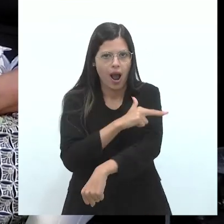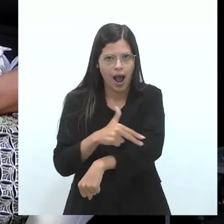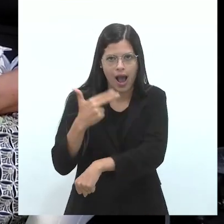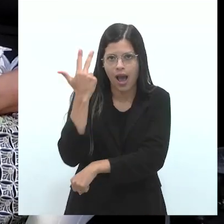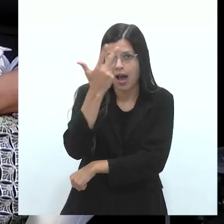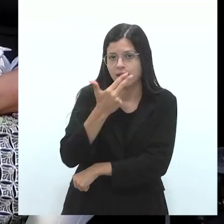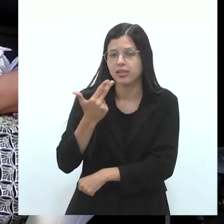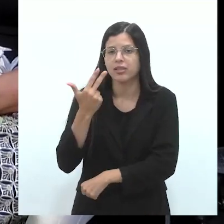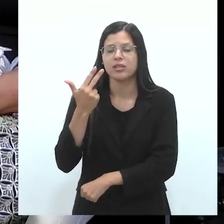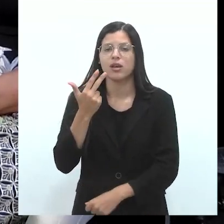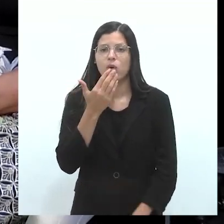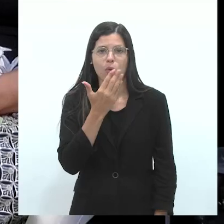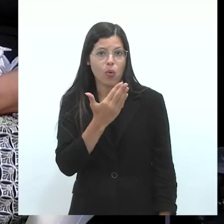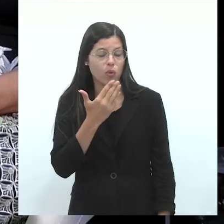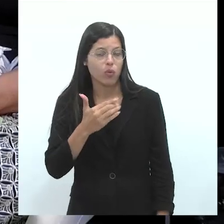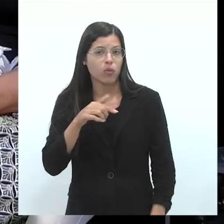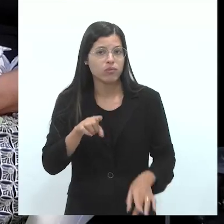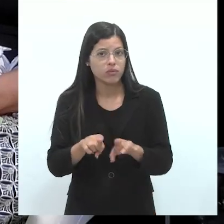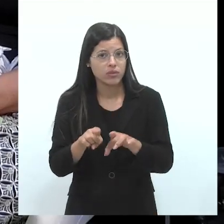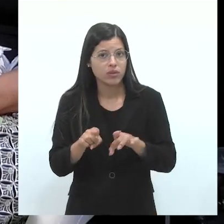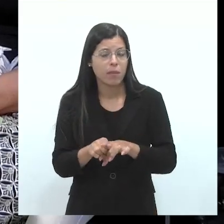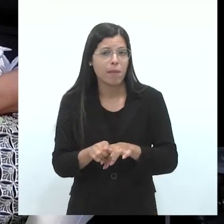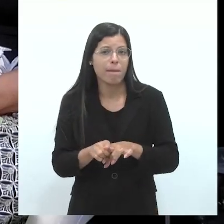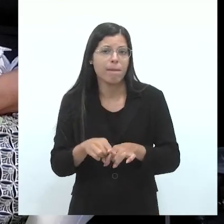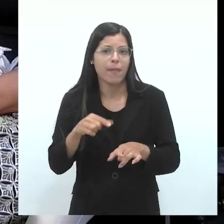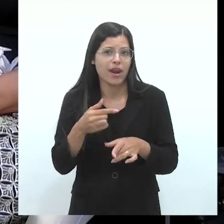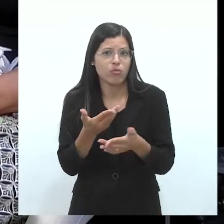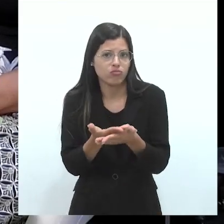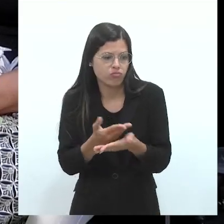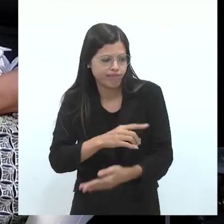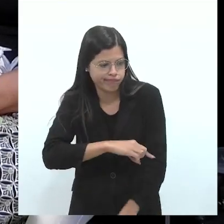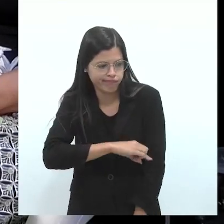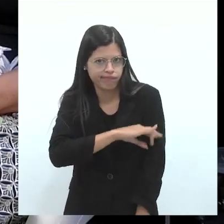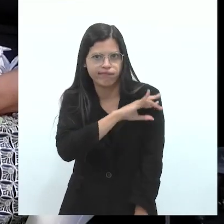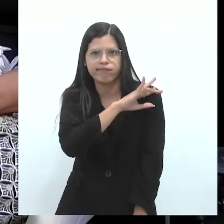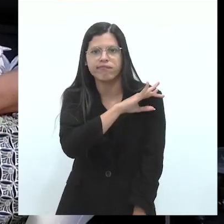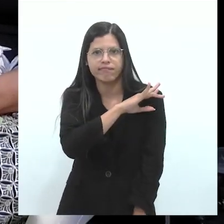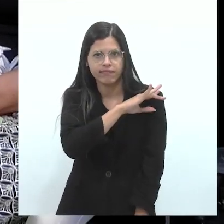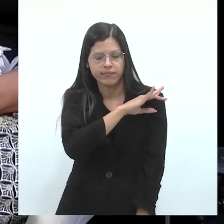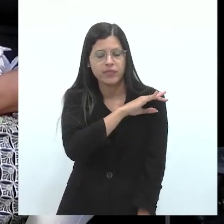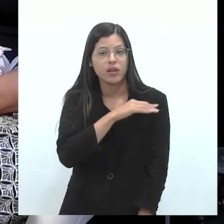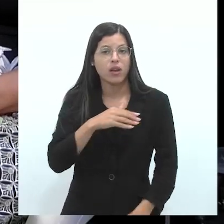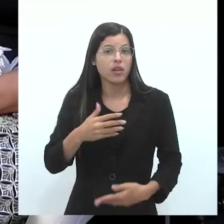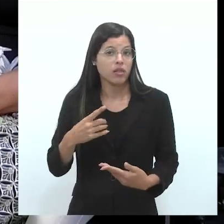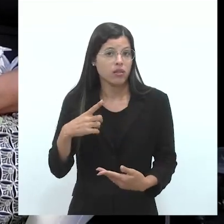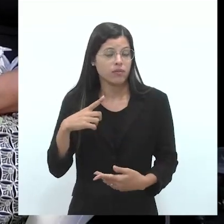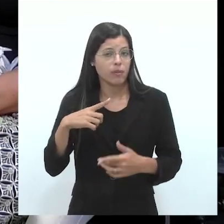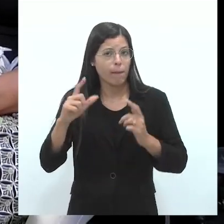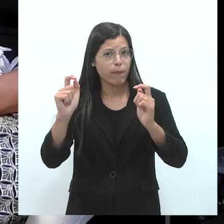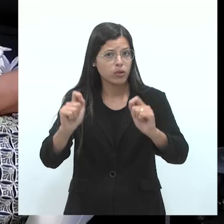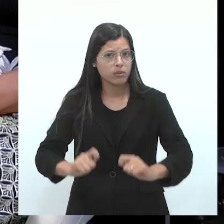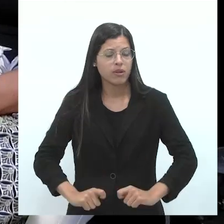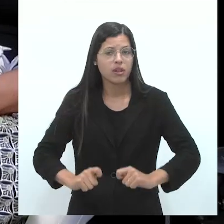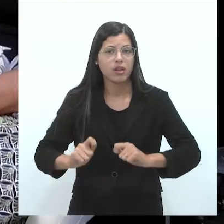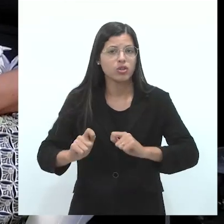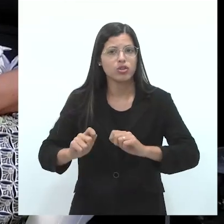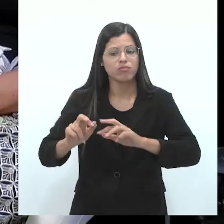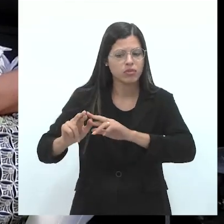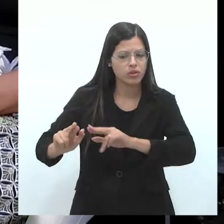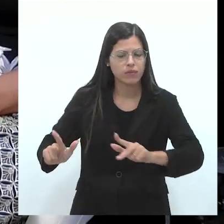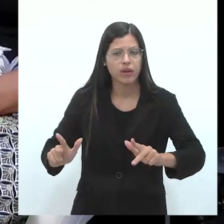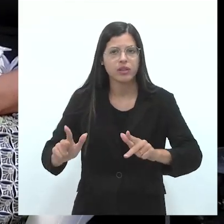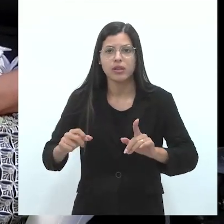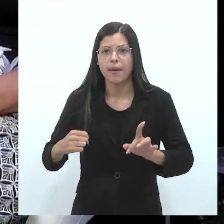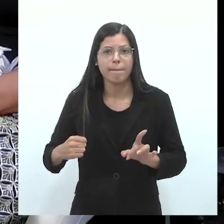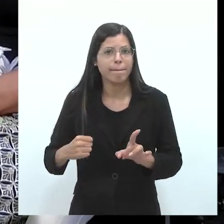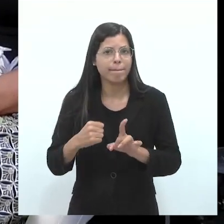de escolaridade dessa pessoa que veio a óbito durante esse evento de onda de calor. E aí nós tivemos a possibilidade, então, de diferenciar, né,